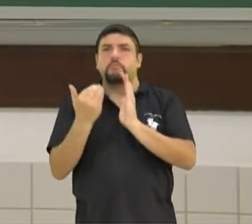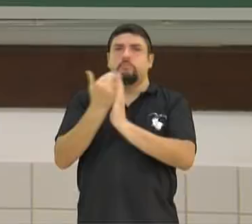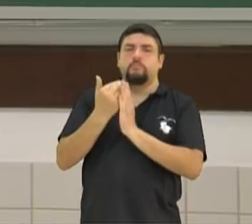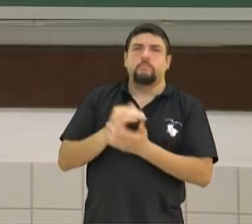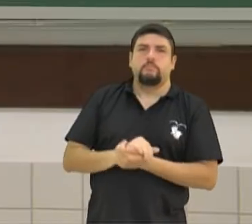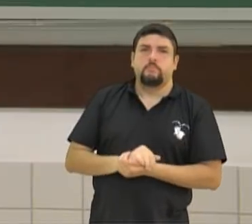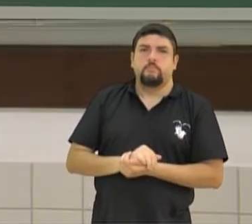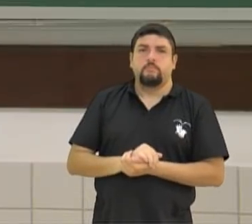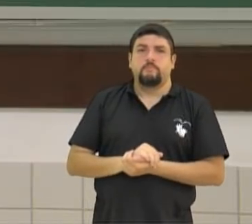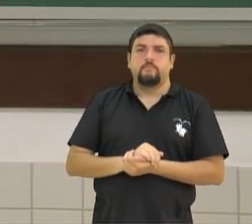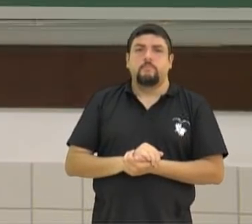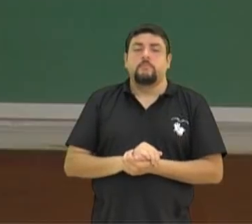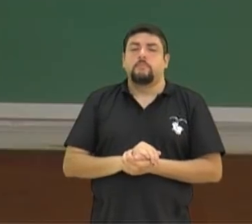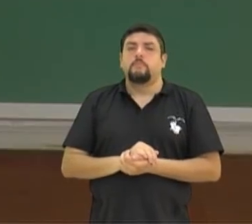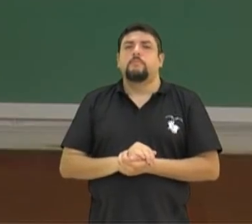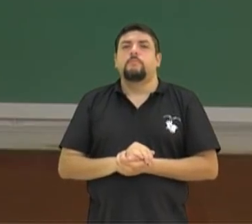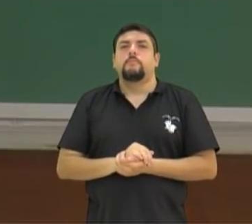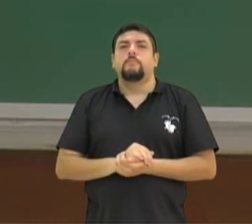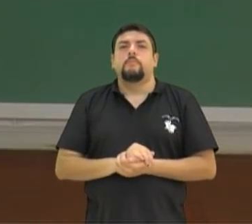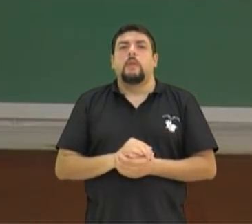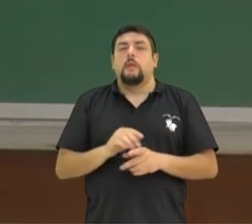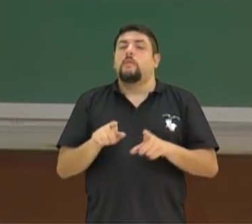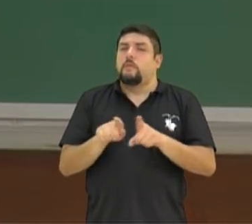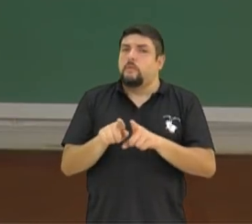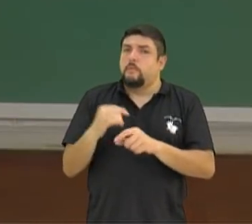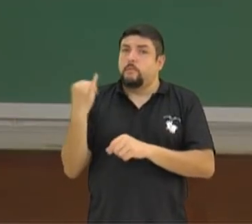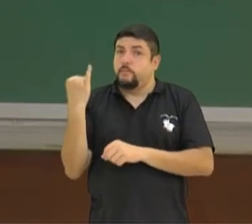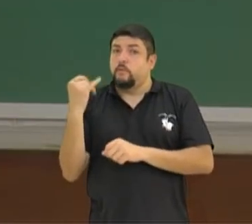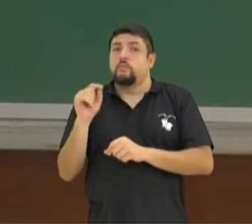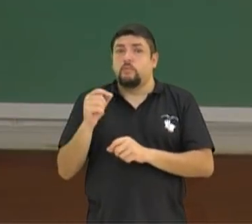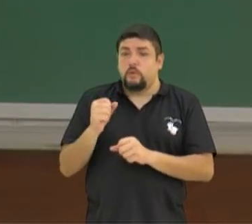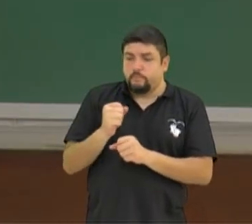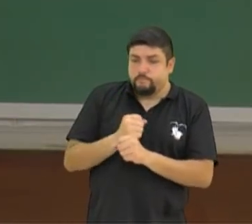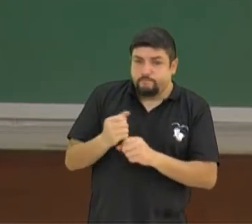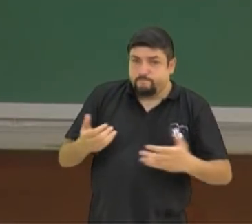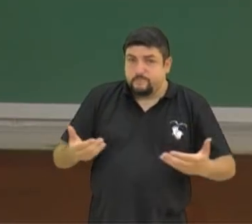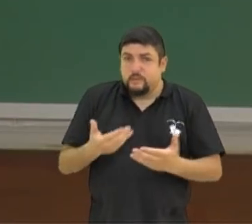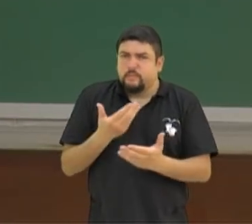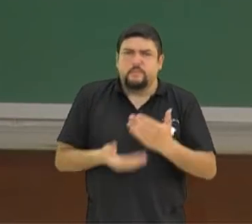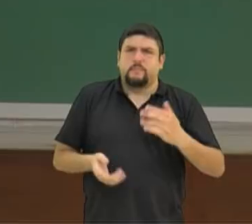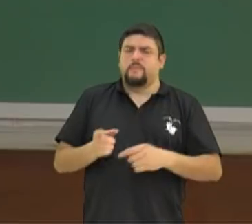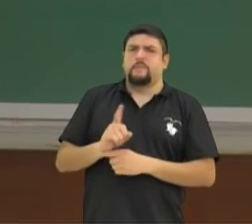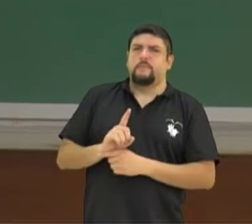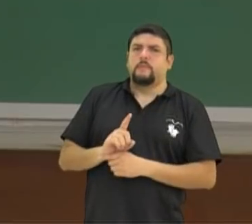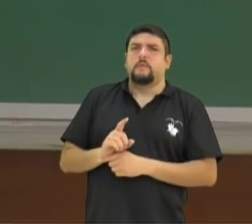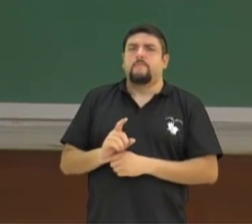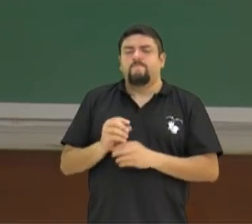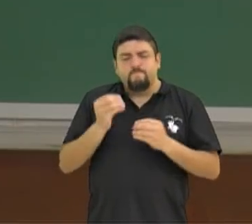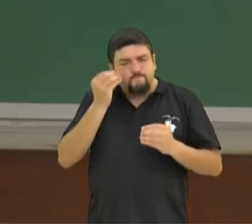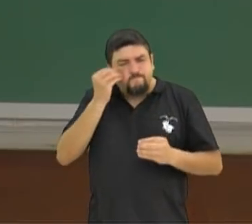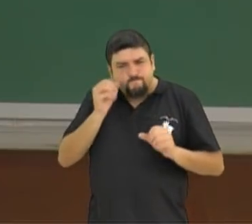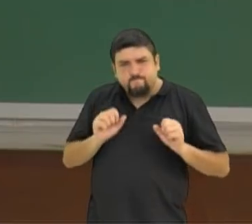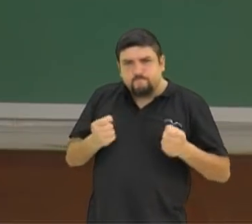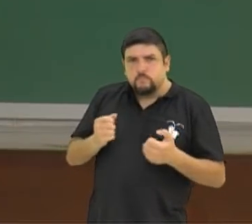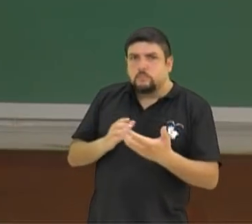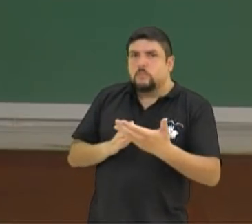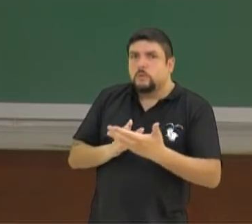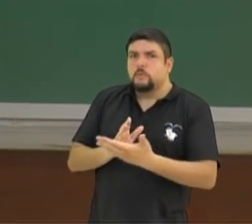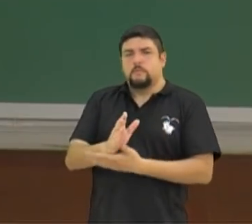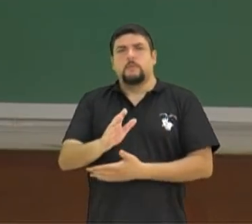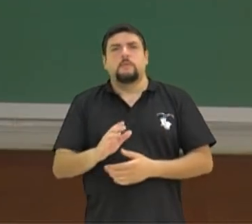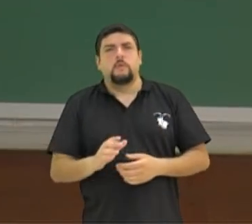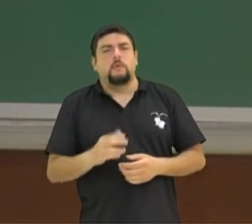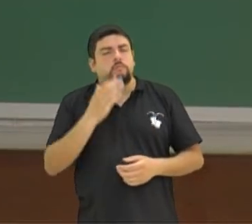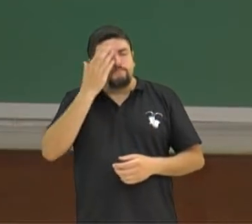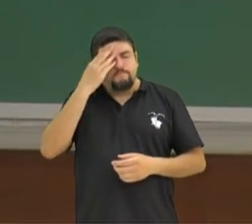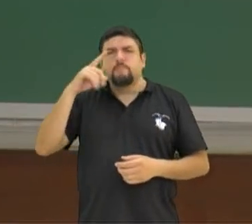letivo, né, que também é bem importante. Então a gente tem que aí se fortalecer para poder superar os desafios e conseguir fechar